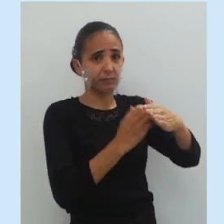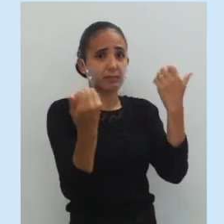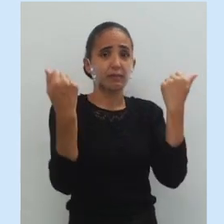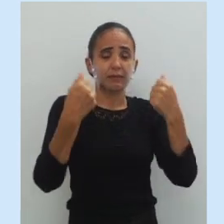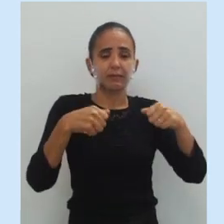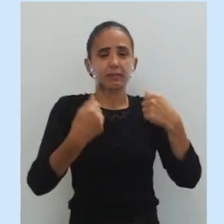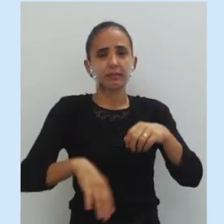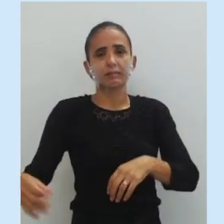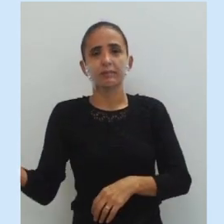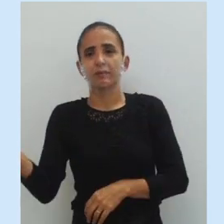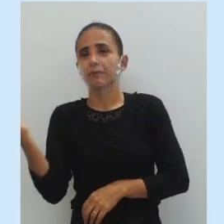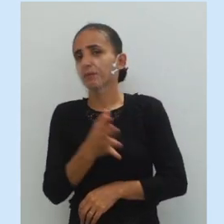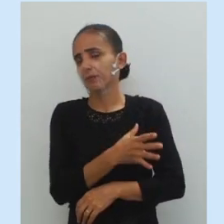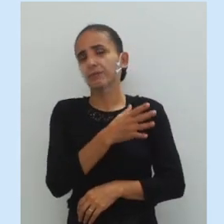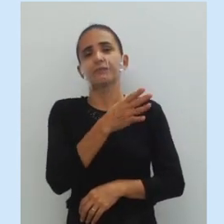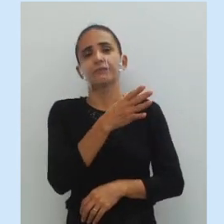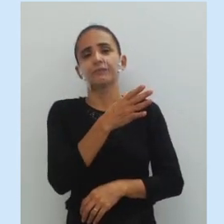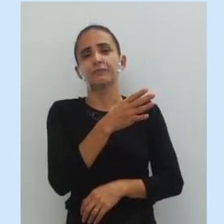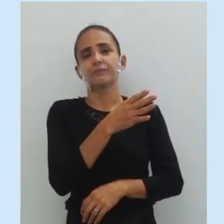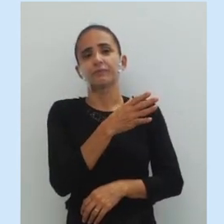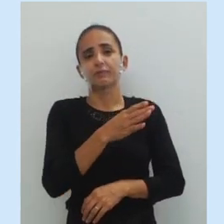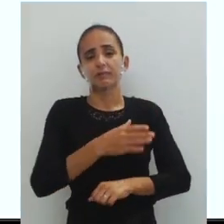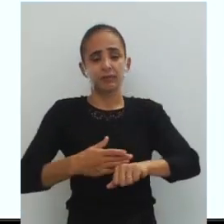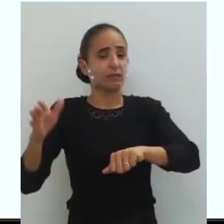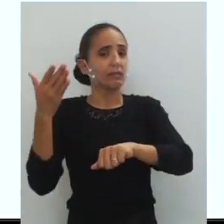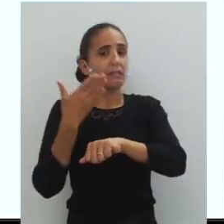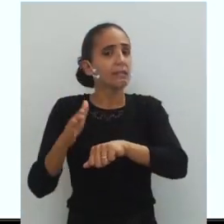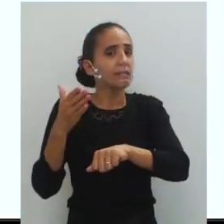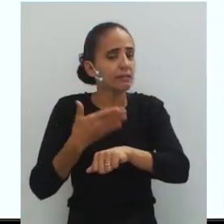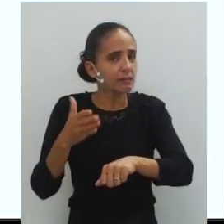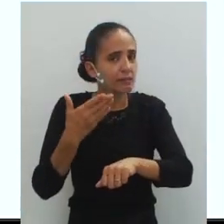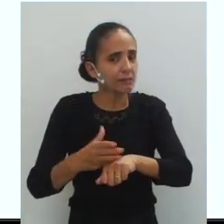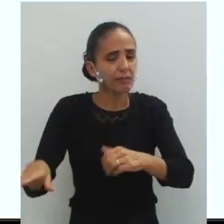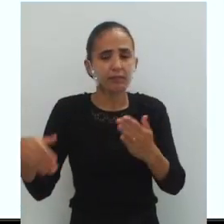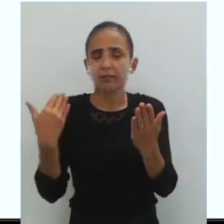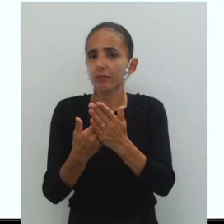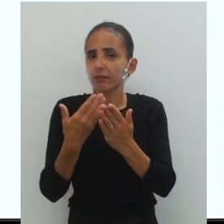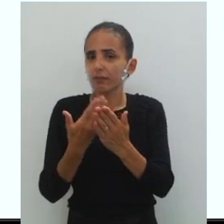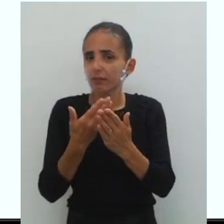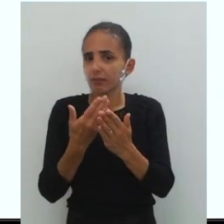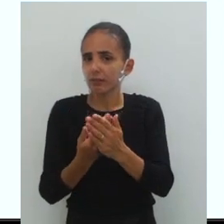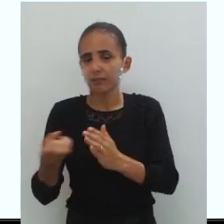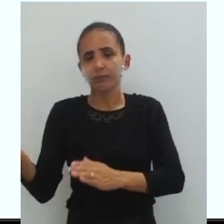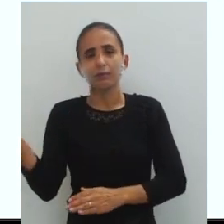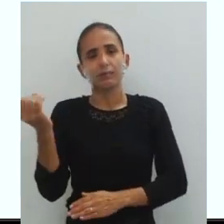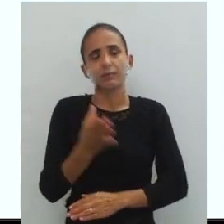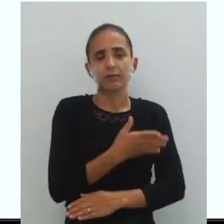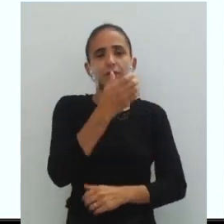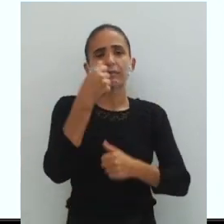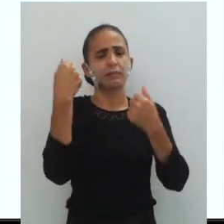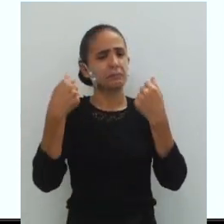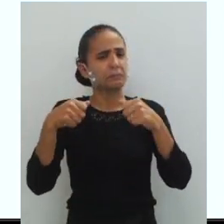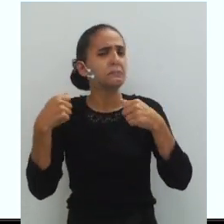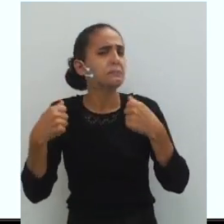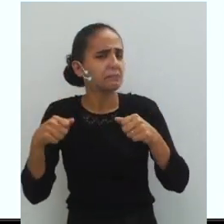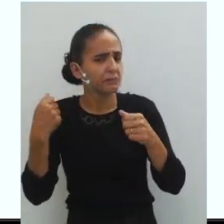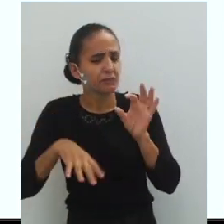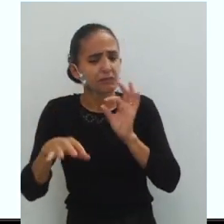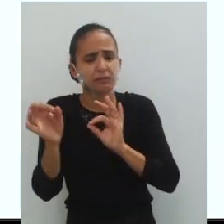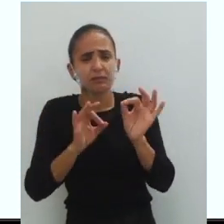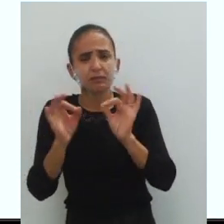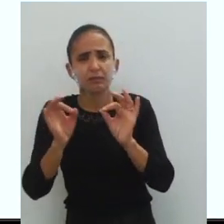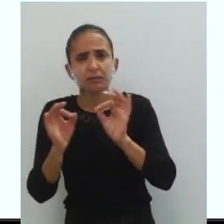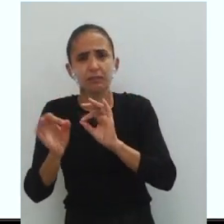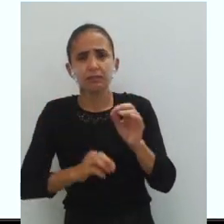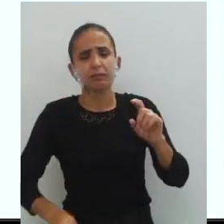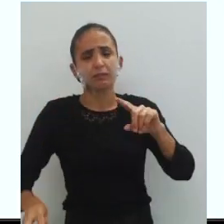aí inovada, né? Então, a prática e o estudo da inovação pode ser abordado em